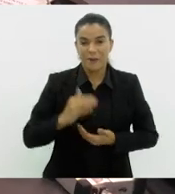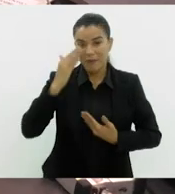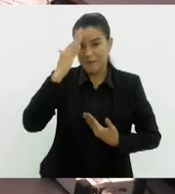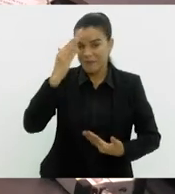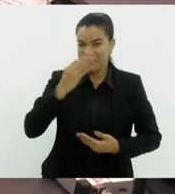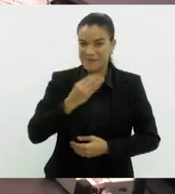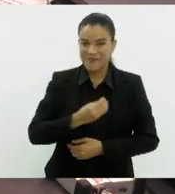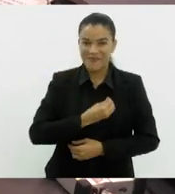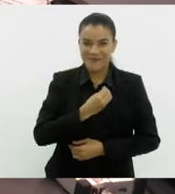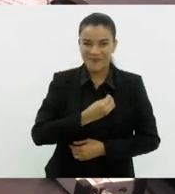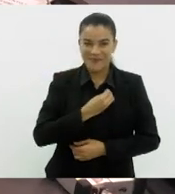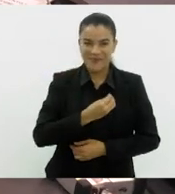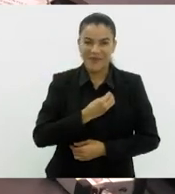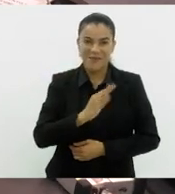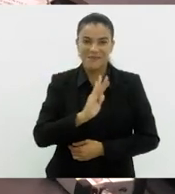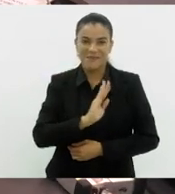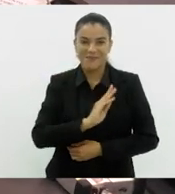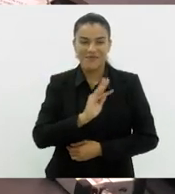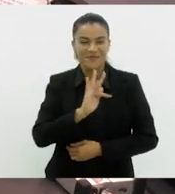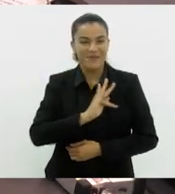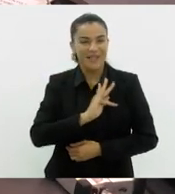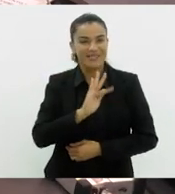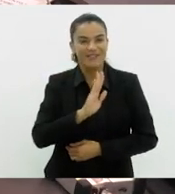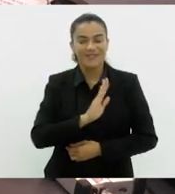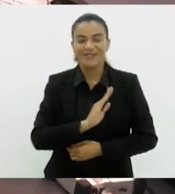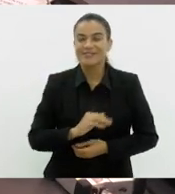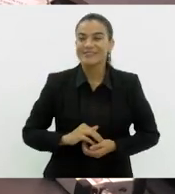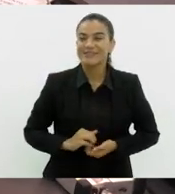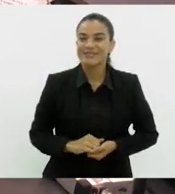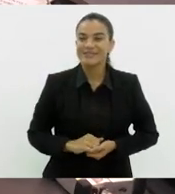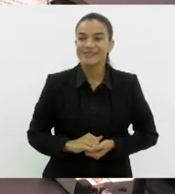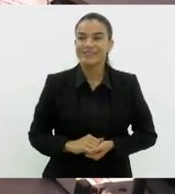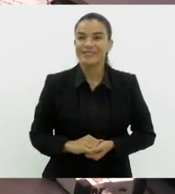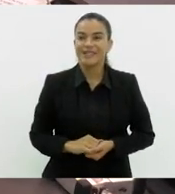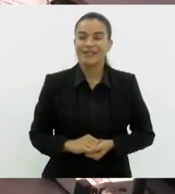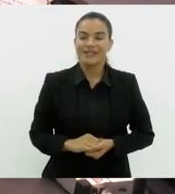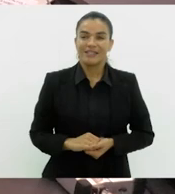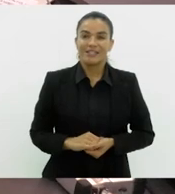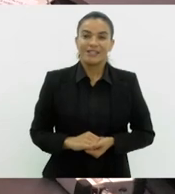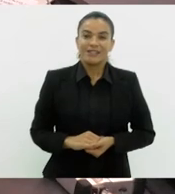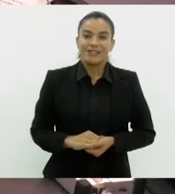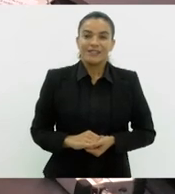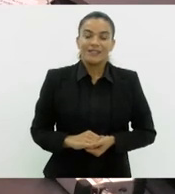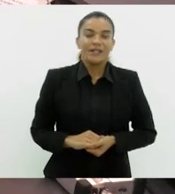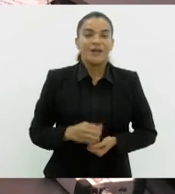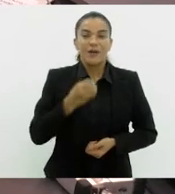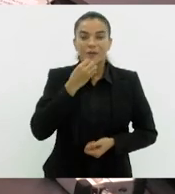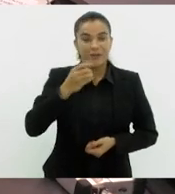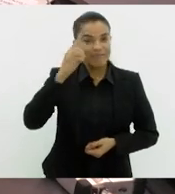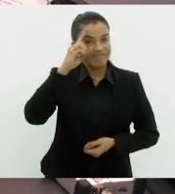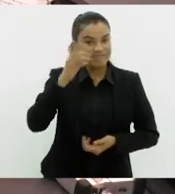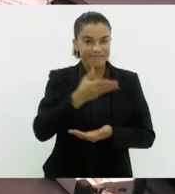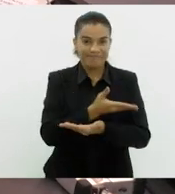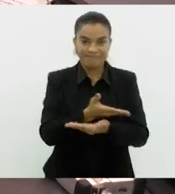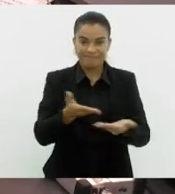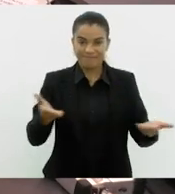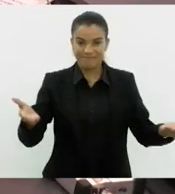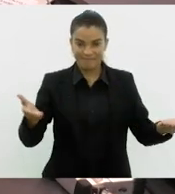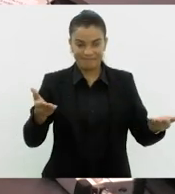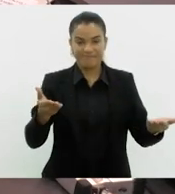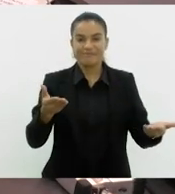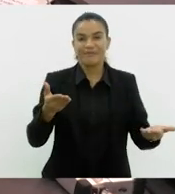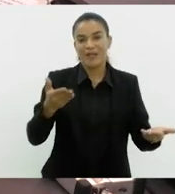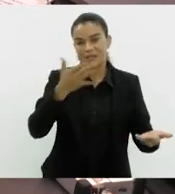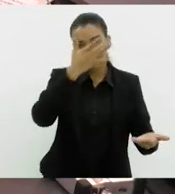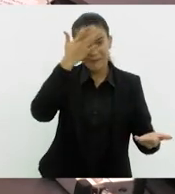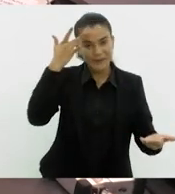Baixada presente. Fica à vontade, Cíntia. Fala por aqui, né? Isso. Bom dia a todas, a todos